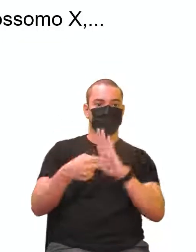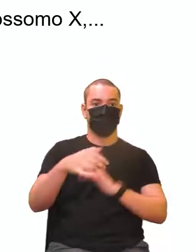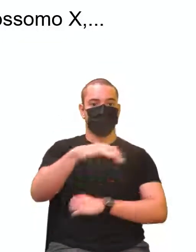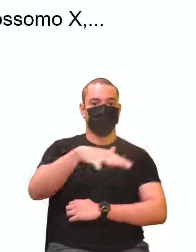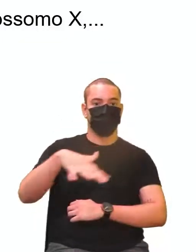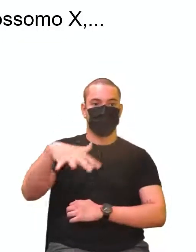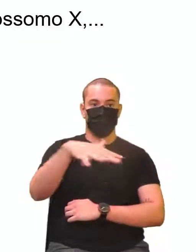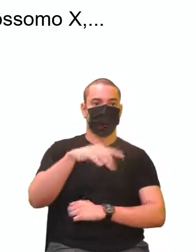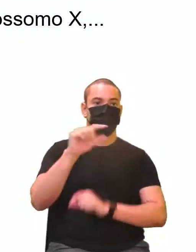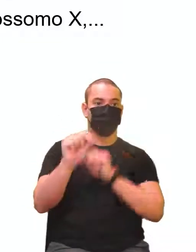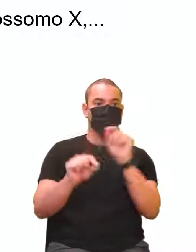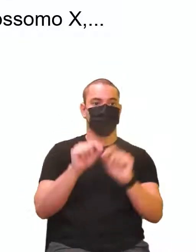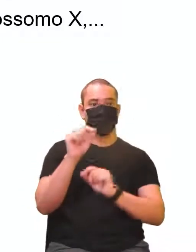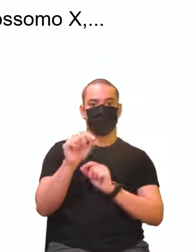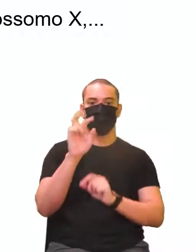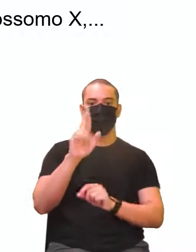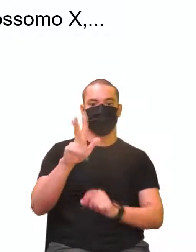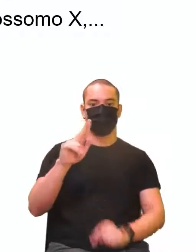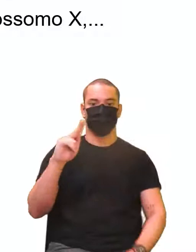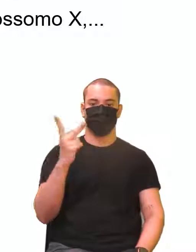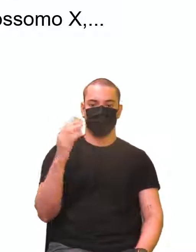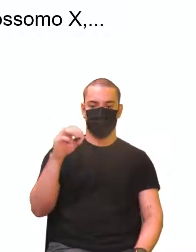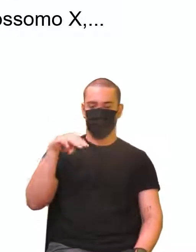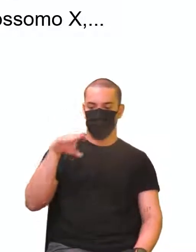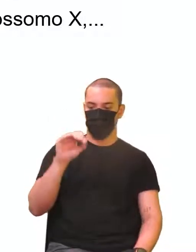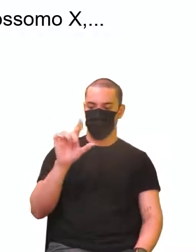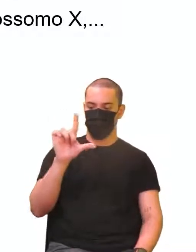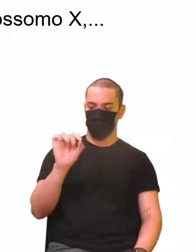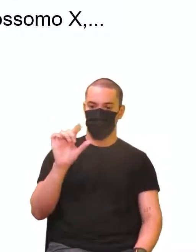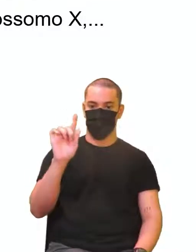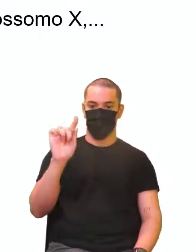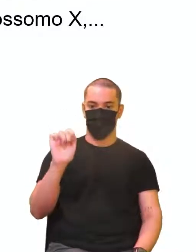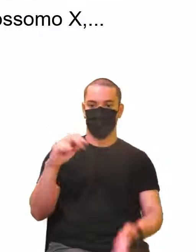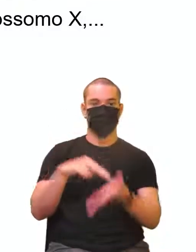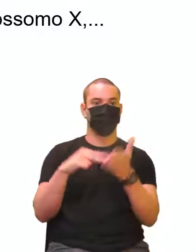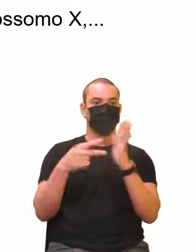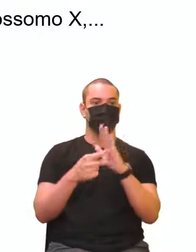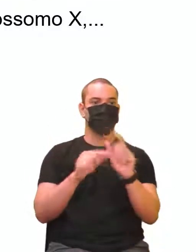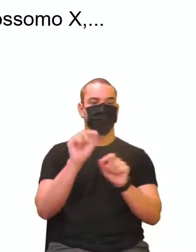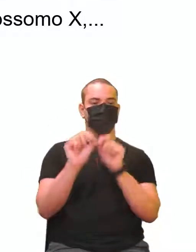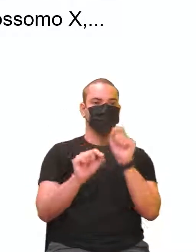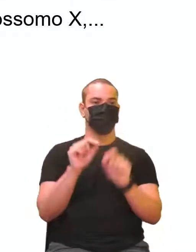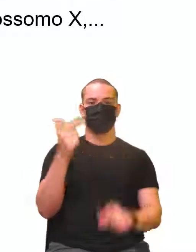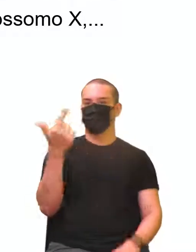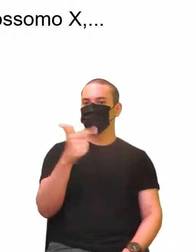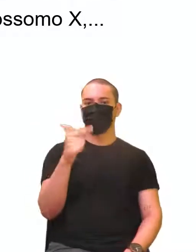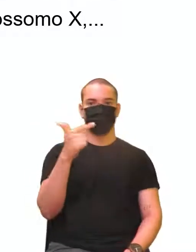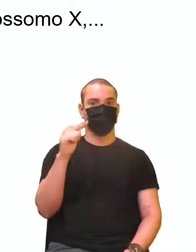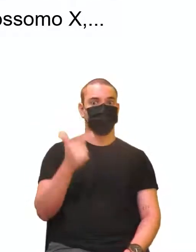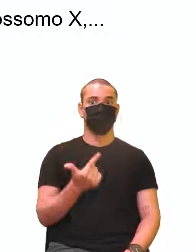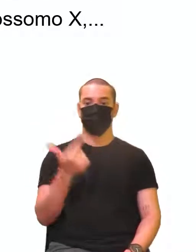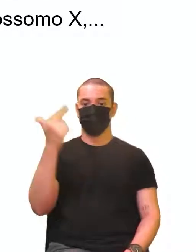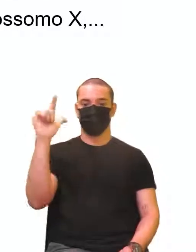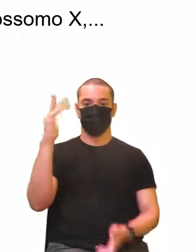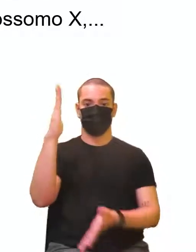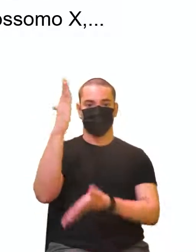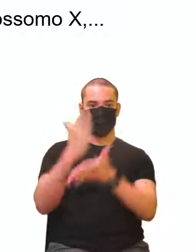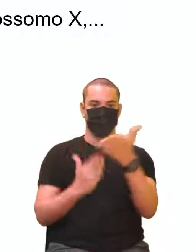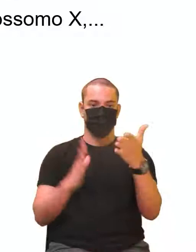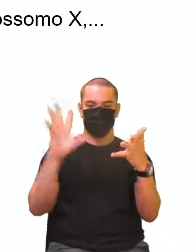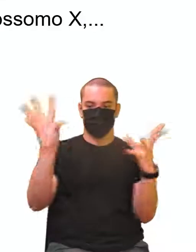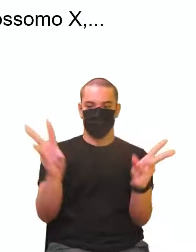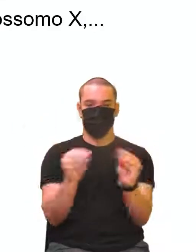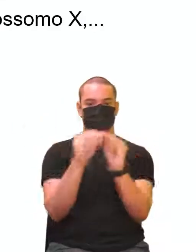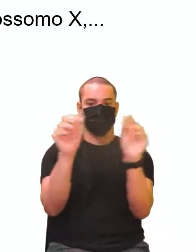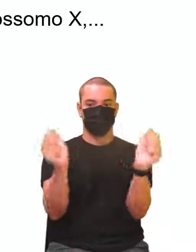região não homóloga, ou seja, ela não tem uma outra metade, digamos assim,